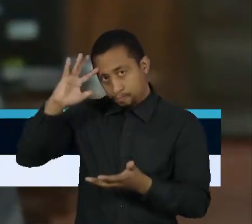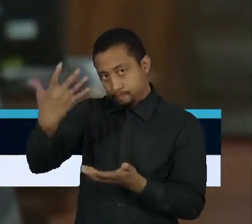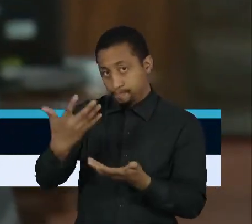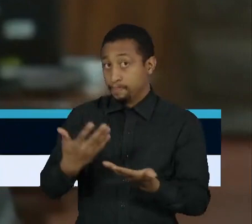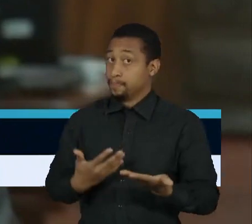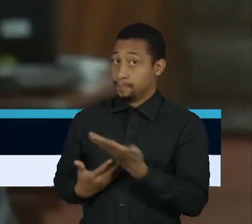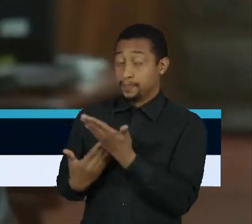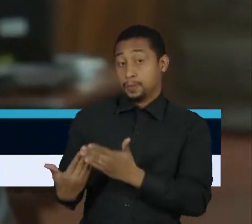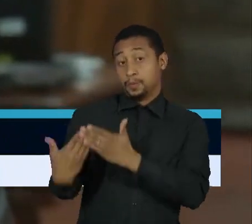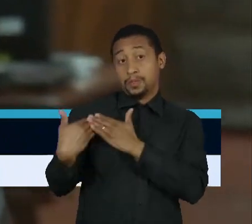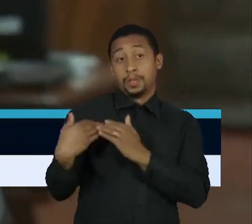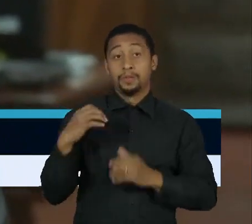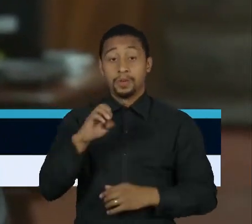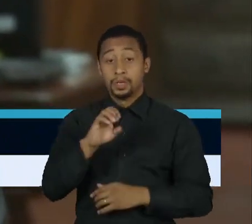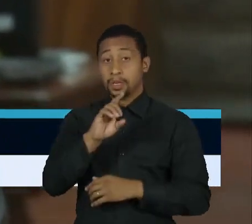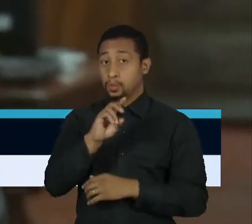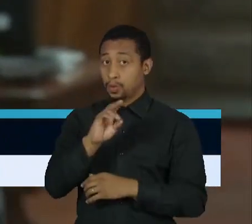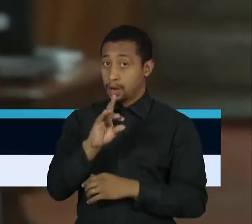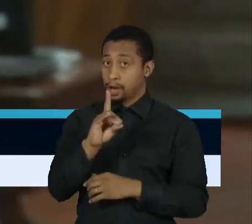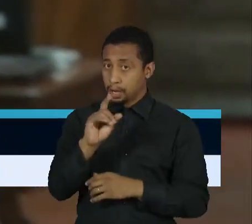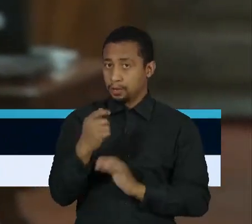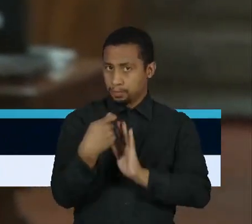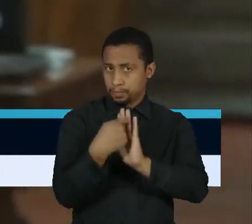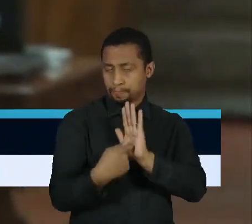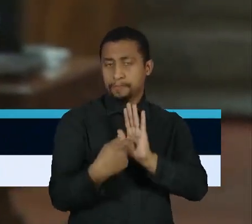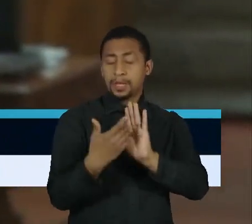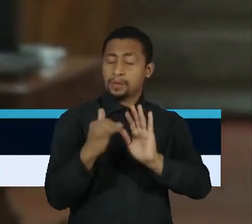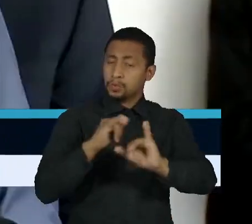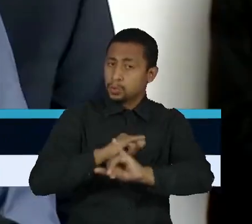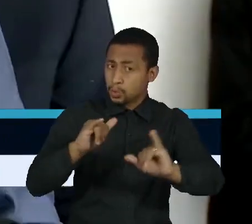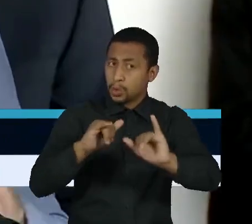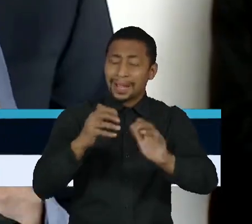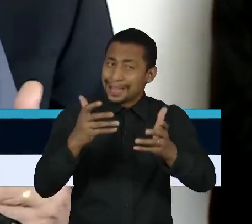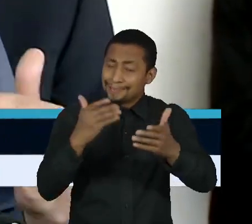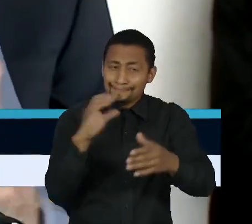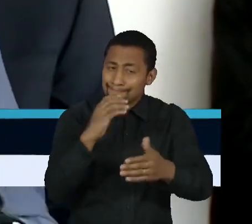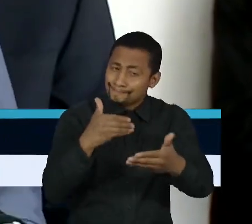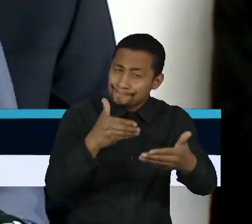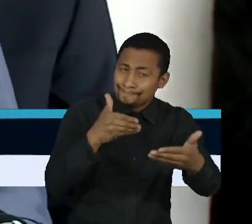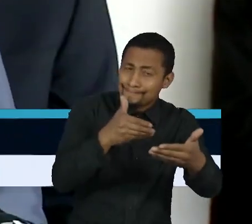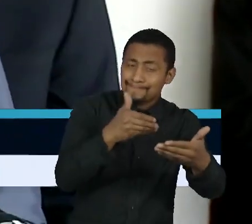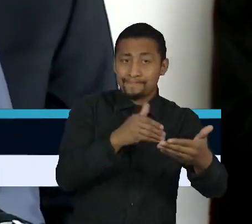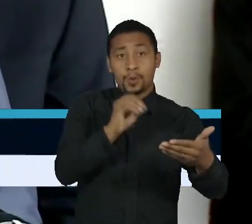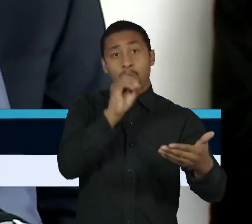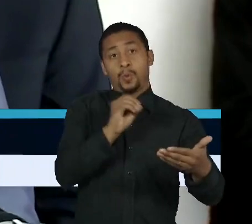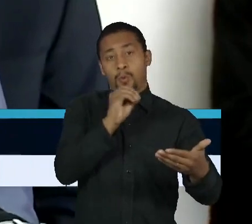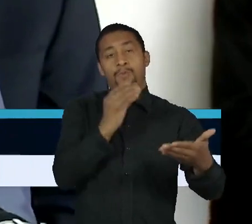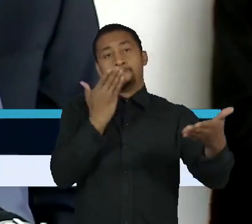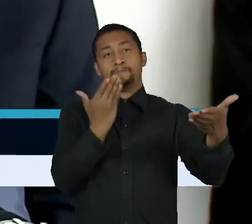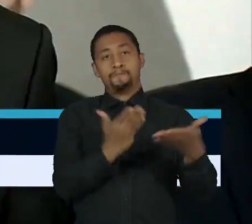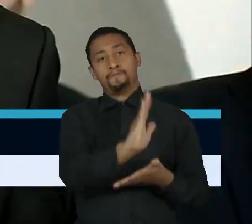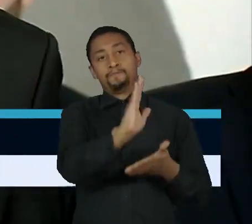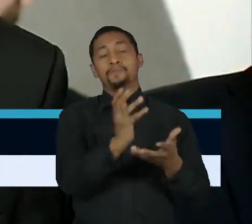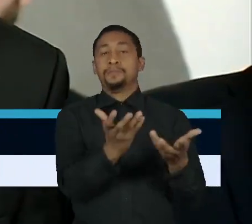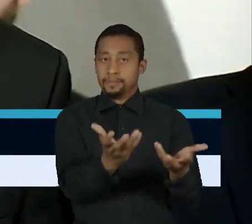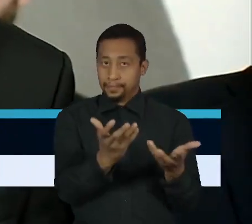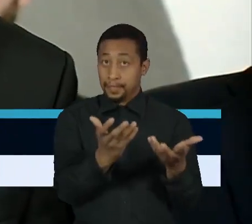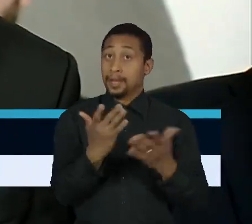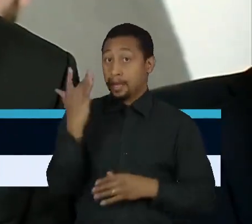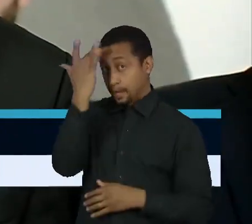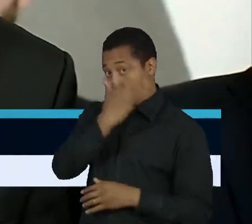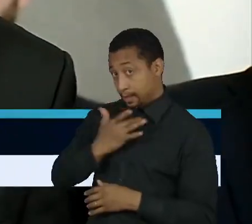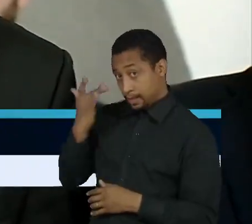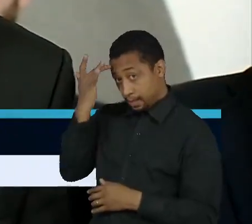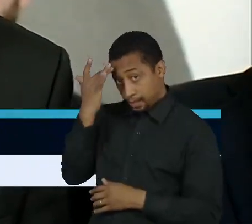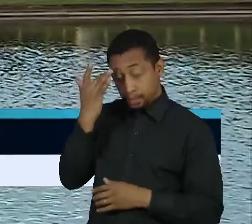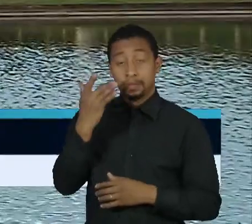Braga, afirmou que o objetivo é aprovar o texto no plenário até o final de outubro. Para isso, o ministro da Fazenda, Fernando Haddad, e o presidente do